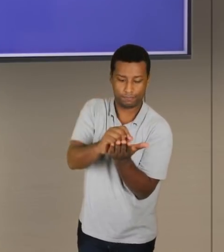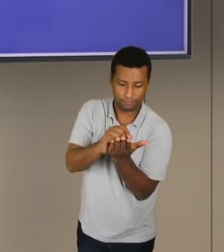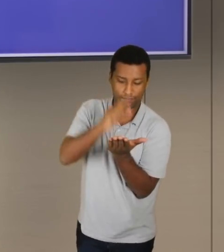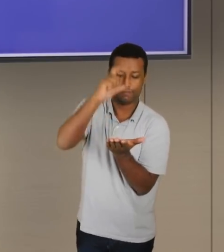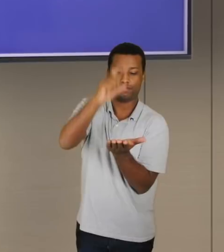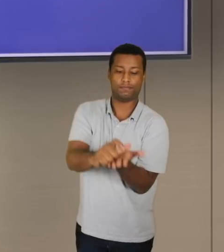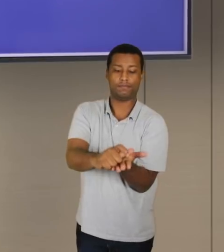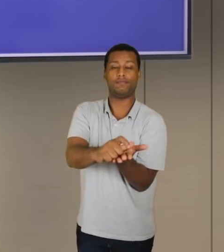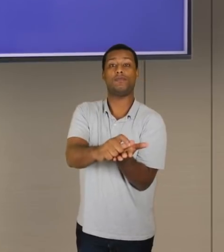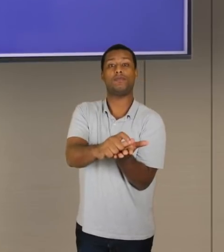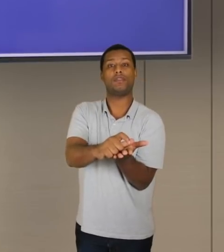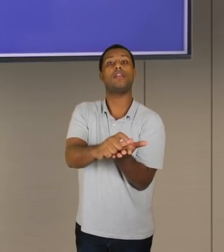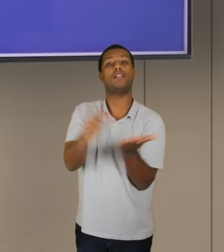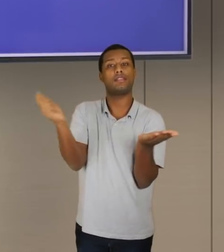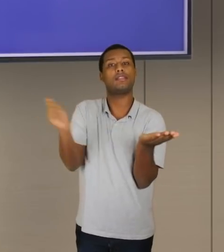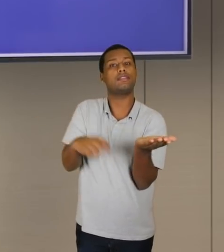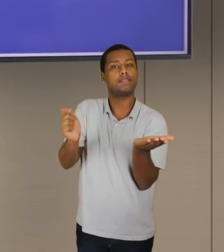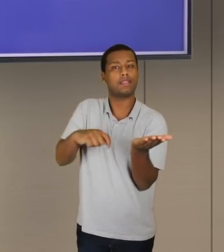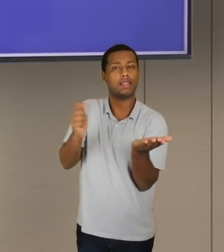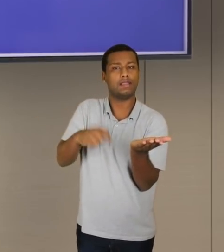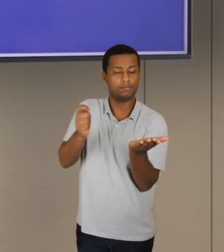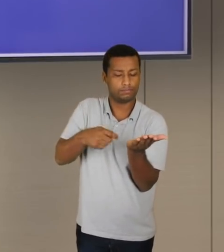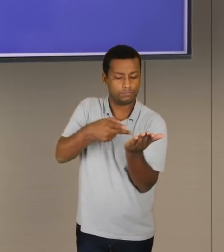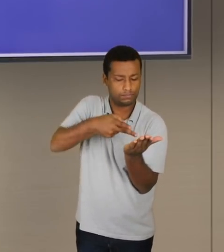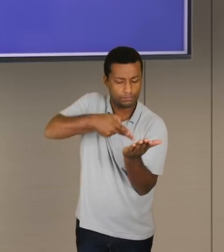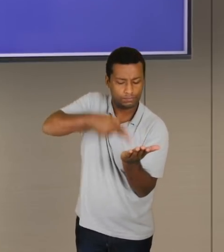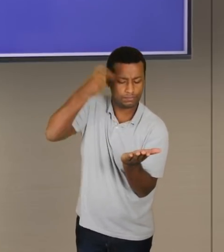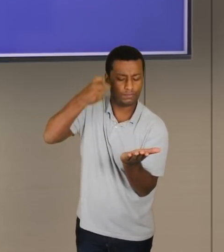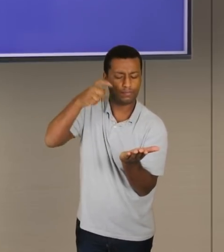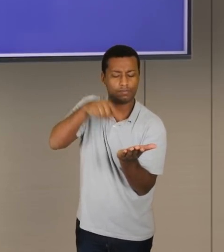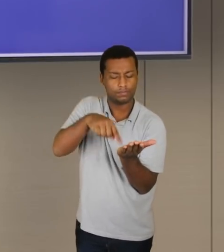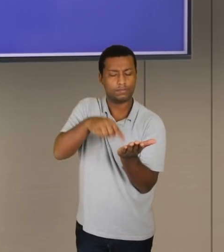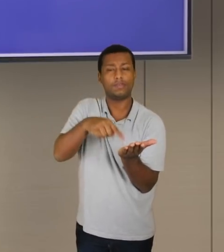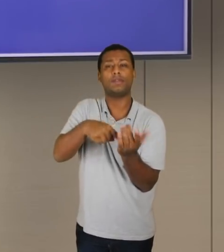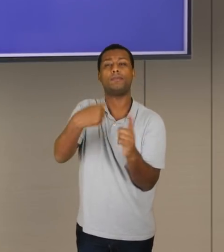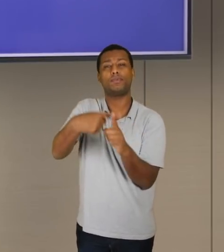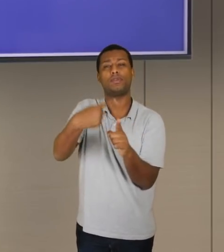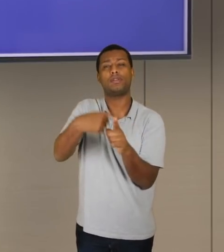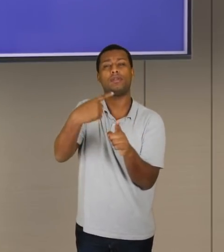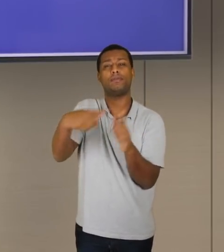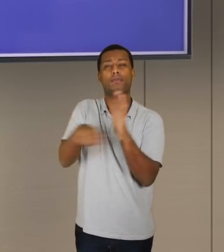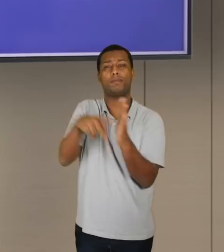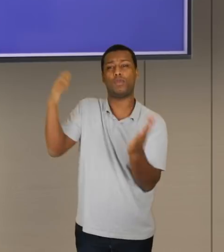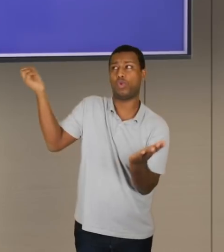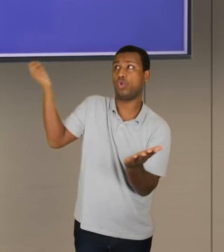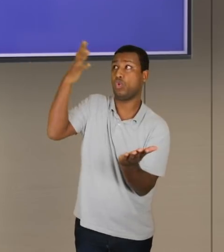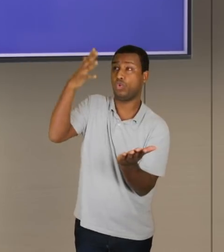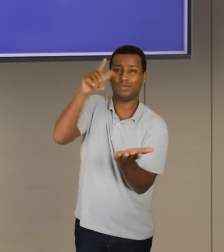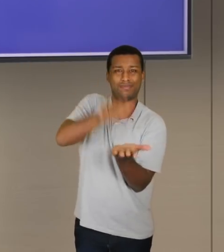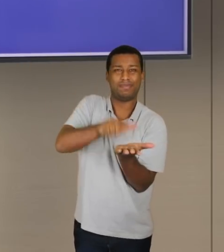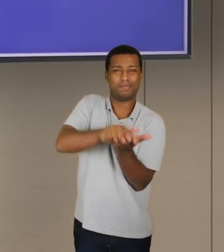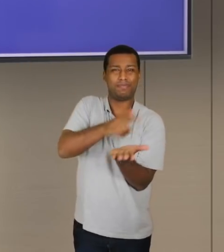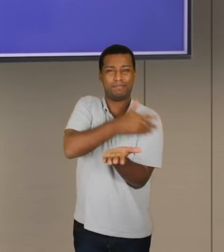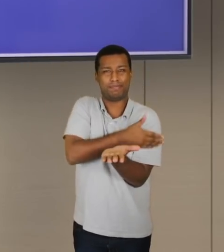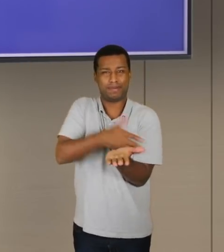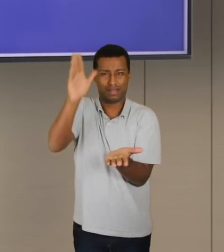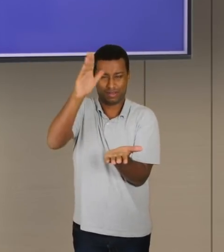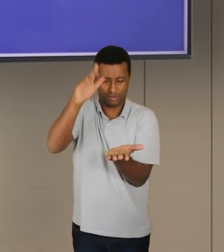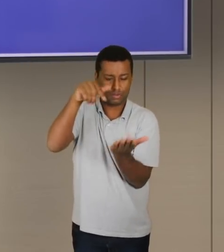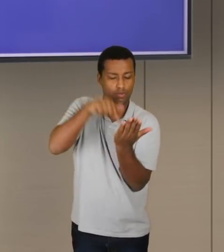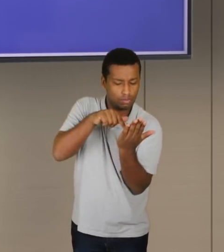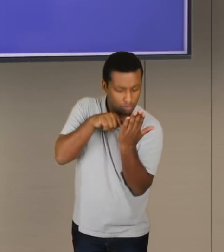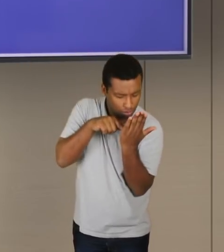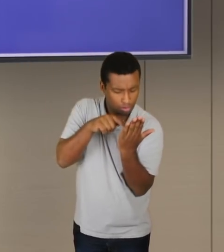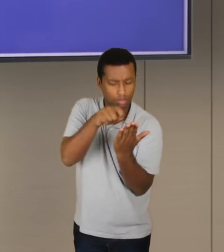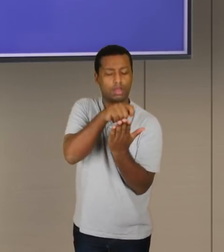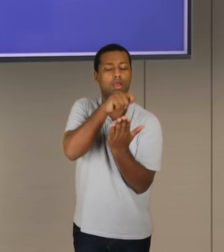precisa do material ampliado na letra, na fonte, por exemplo, 22, na fonte 18. Eles fornecem esse material